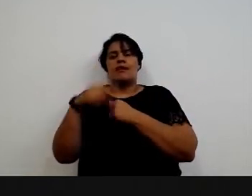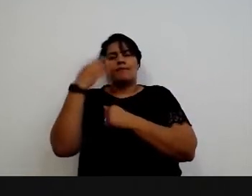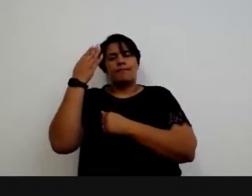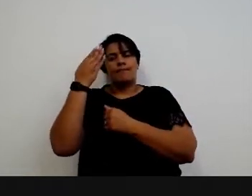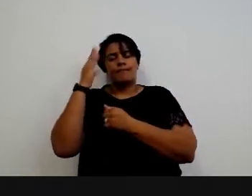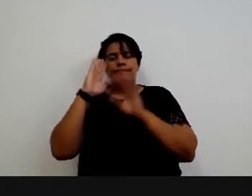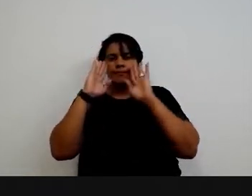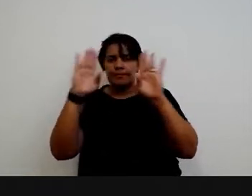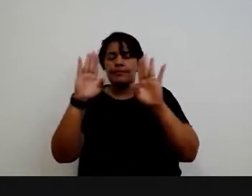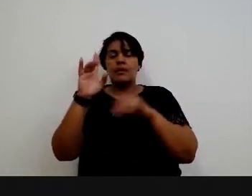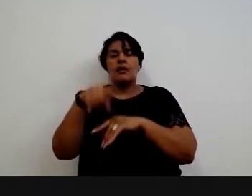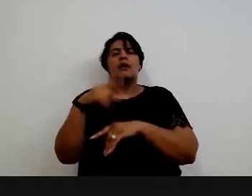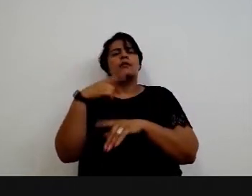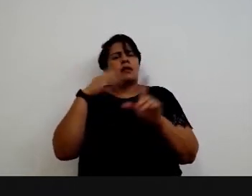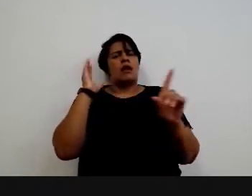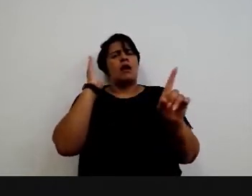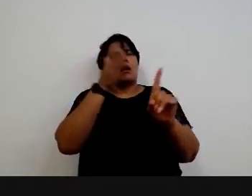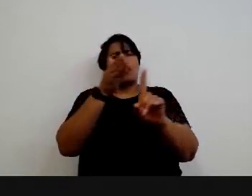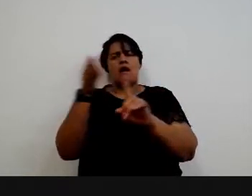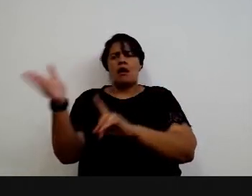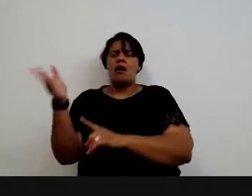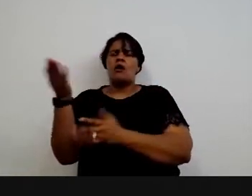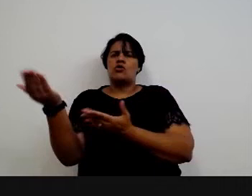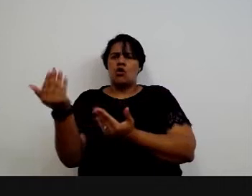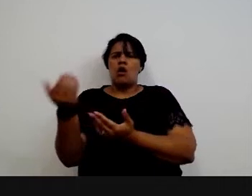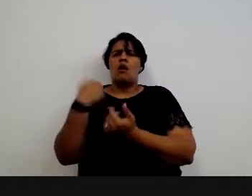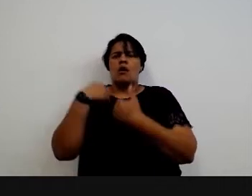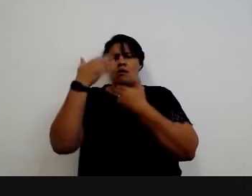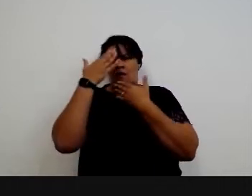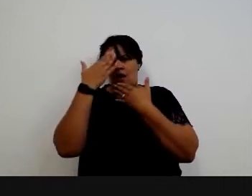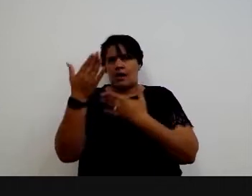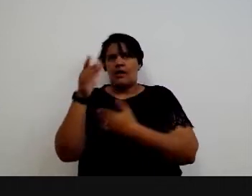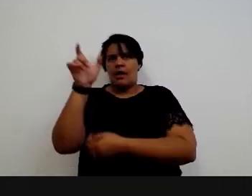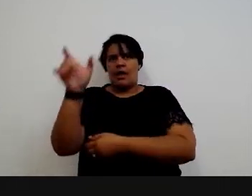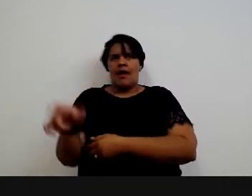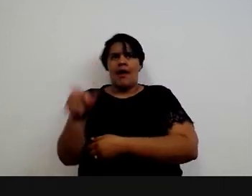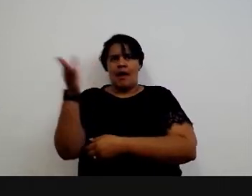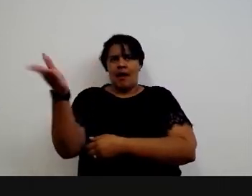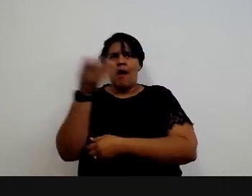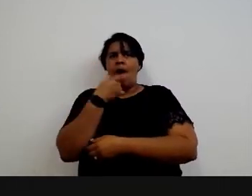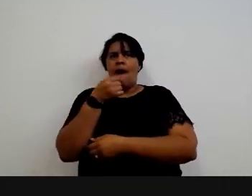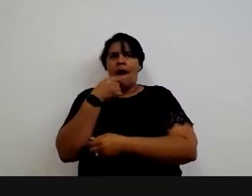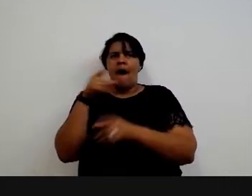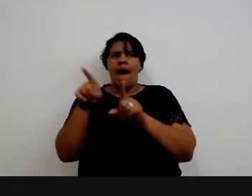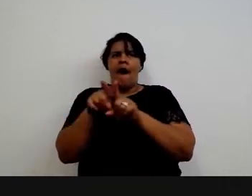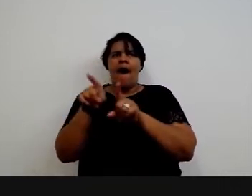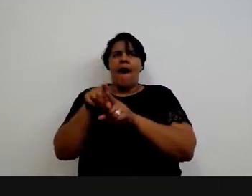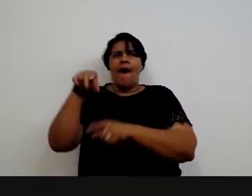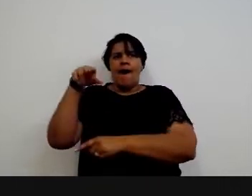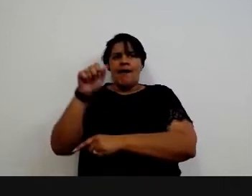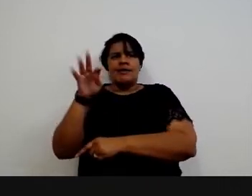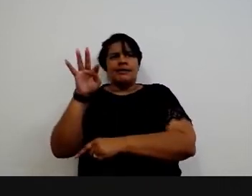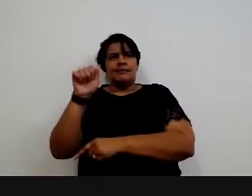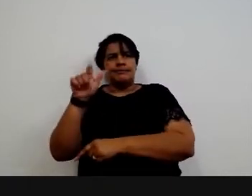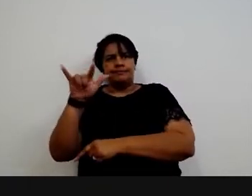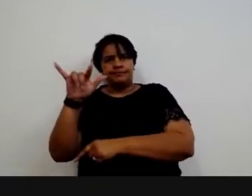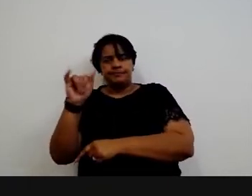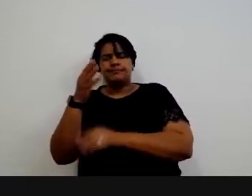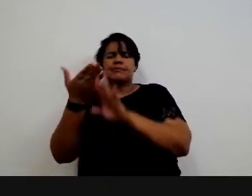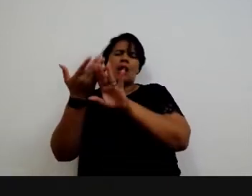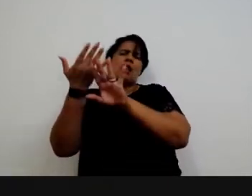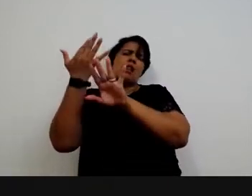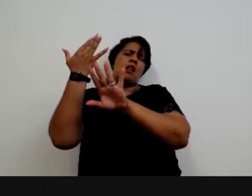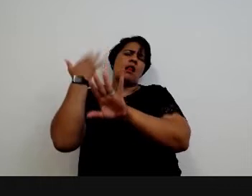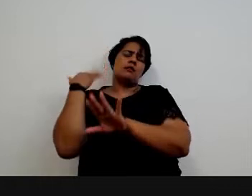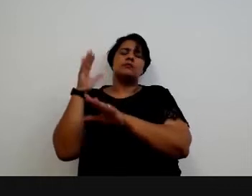e indiretamente milhares. A gente tem aqui, até mesmo hoje agradeço o Euler, que faz parte da nossa coordenação, e a Natália, que foi uma das nossas primeiras orientadas